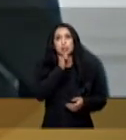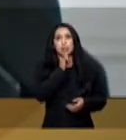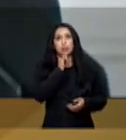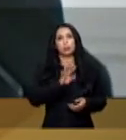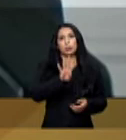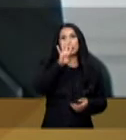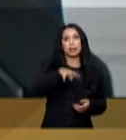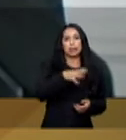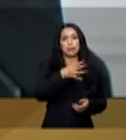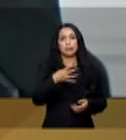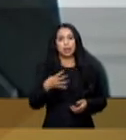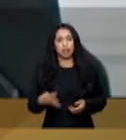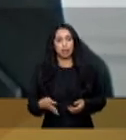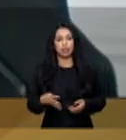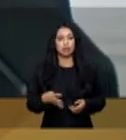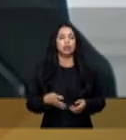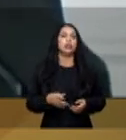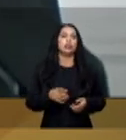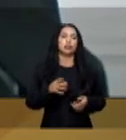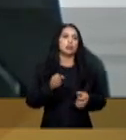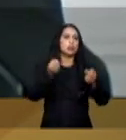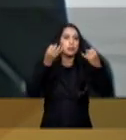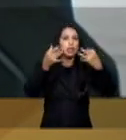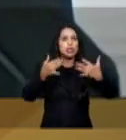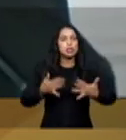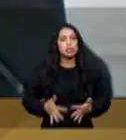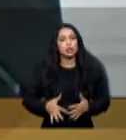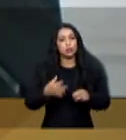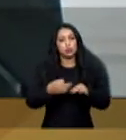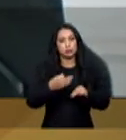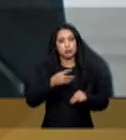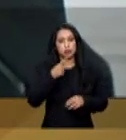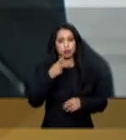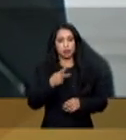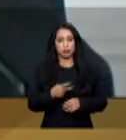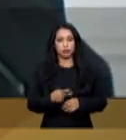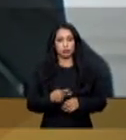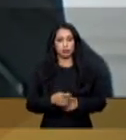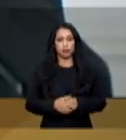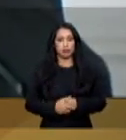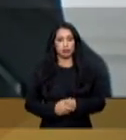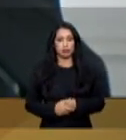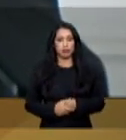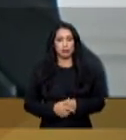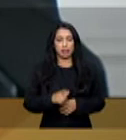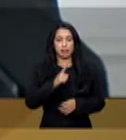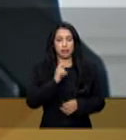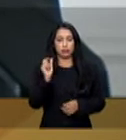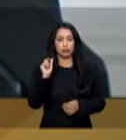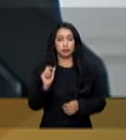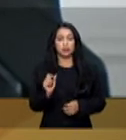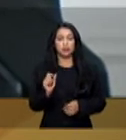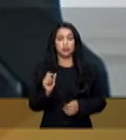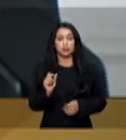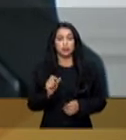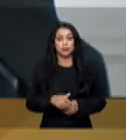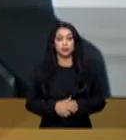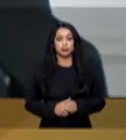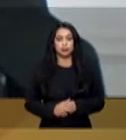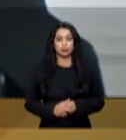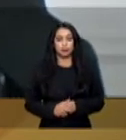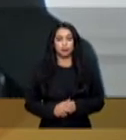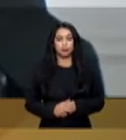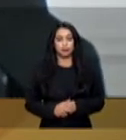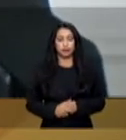os eminentes ministros que me antecederam, nós podemos verificar que a pena de reclusão de 10 a 15 anos com um crime